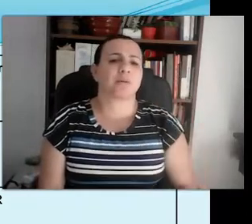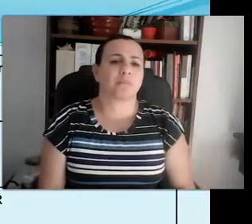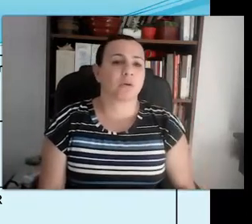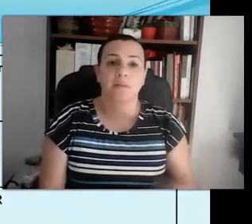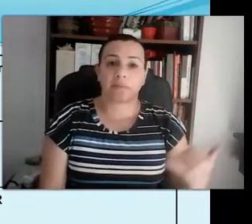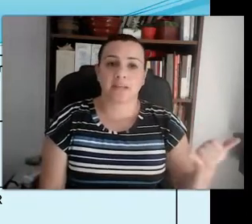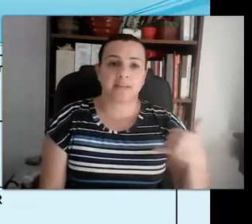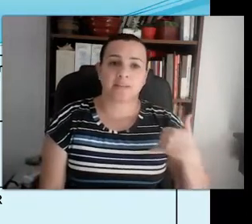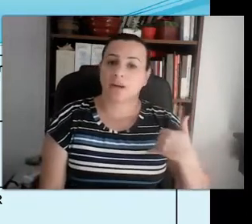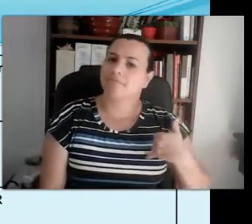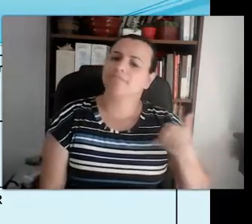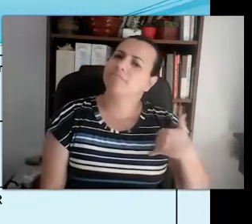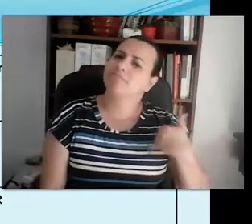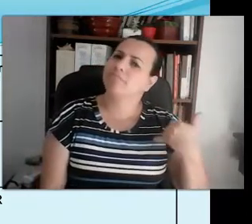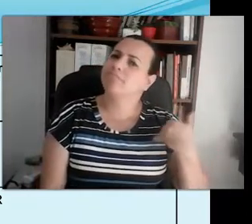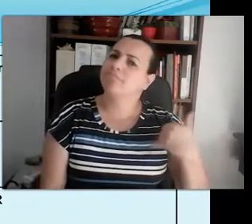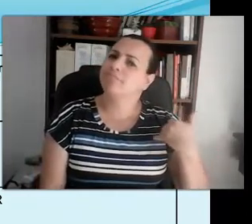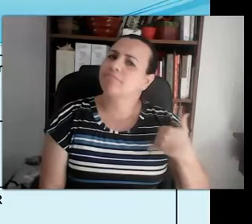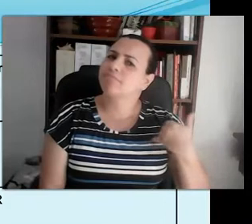Idade sua. Ou então poderia ser só